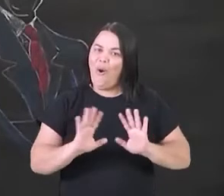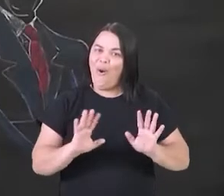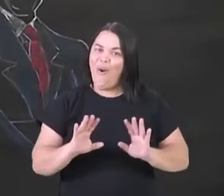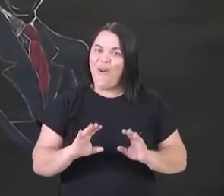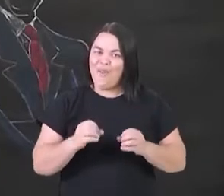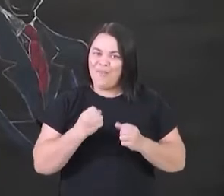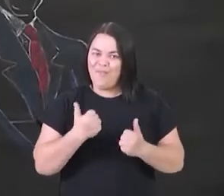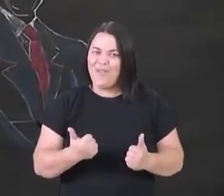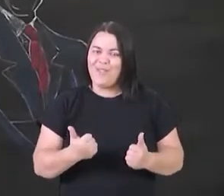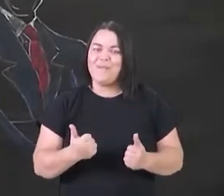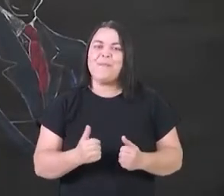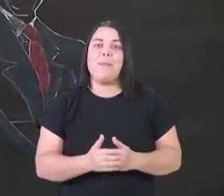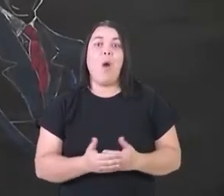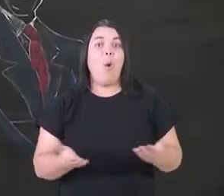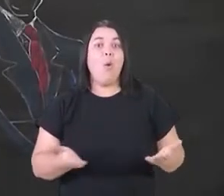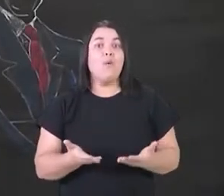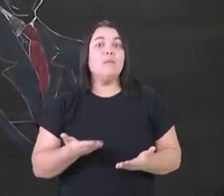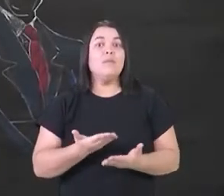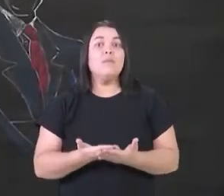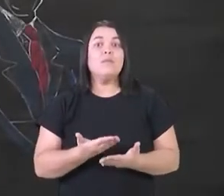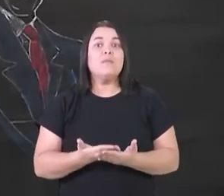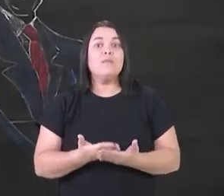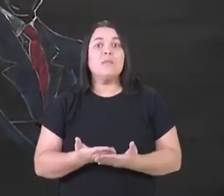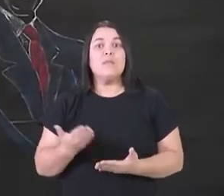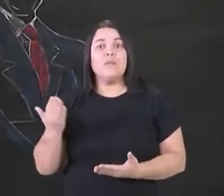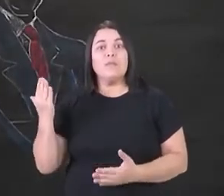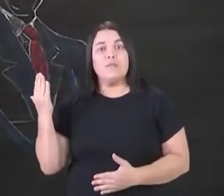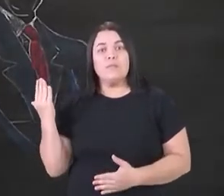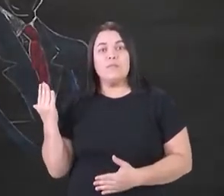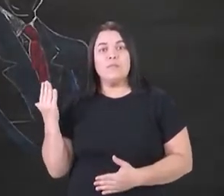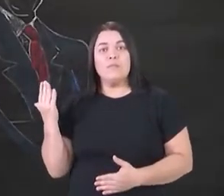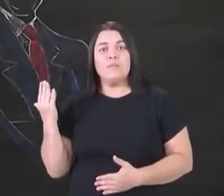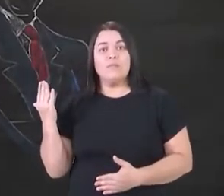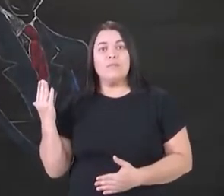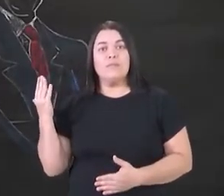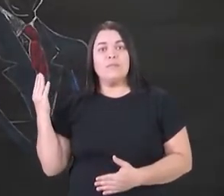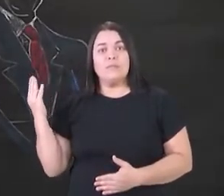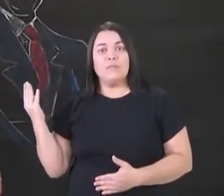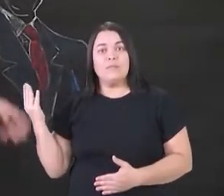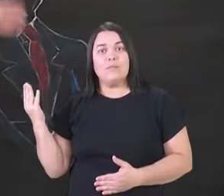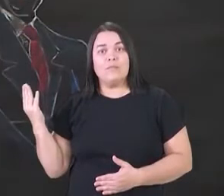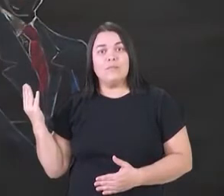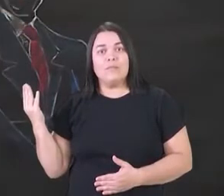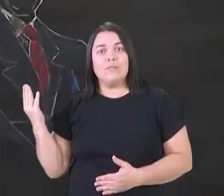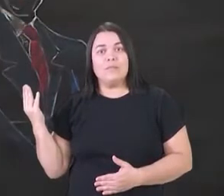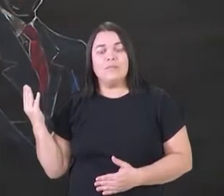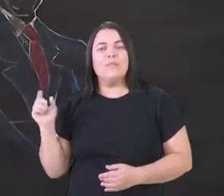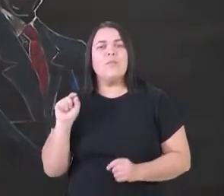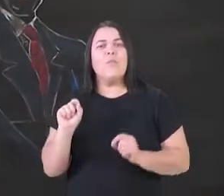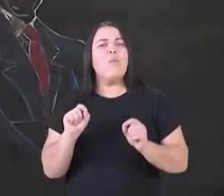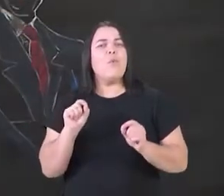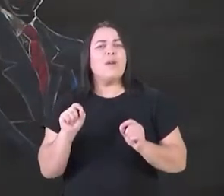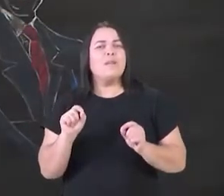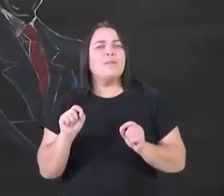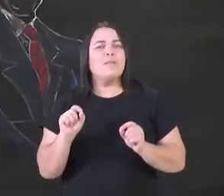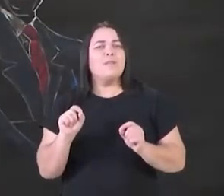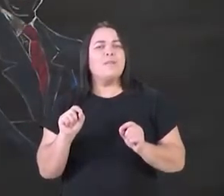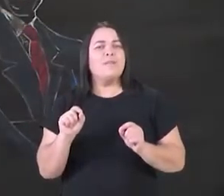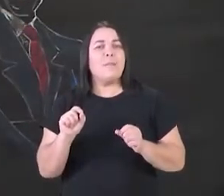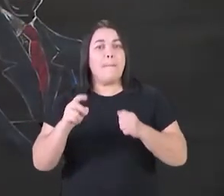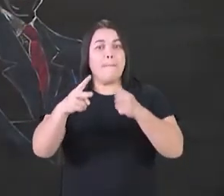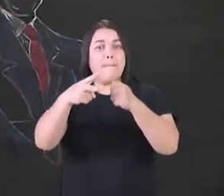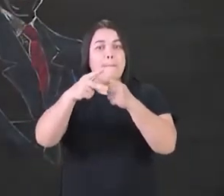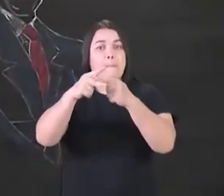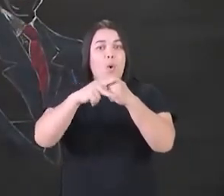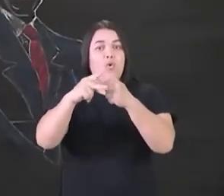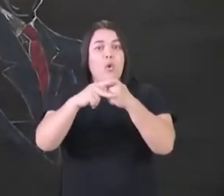Hello everyone! Na aula de hoje, nós vamos falar sobre relative pronouns, ou seja, os